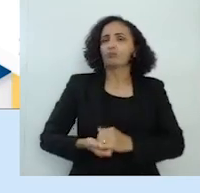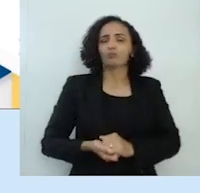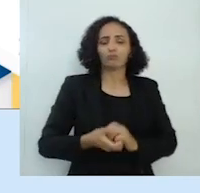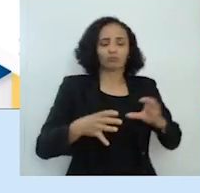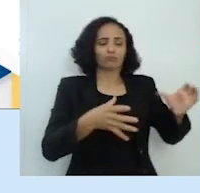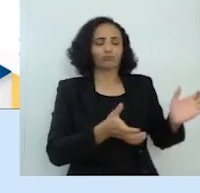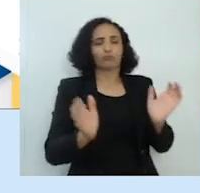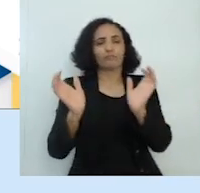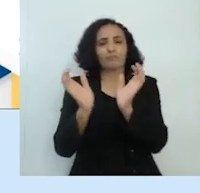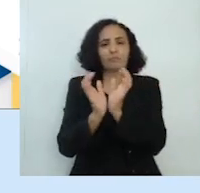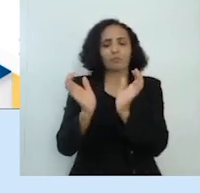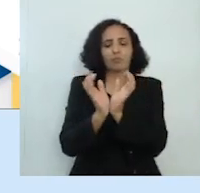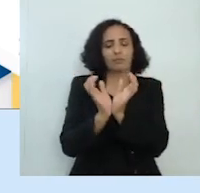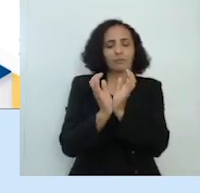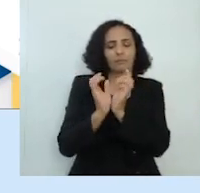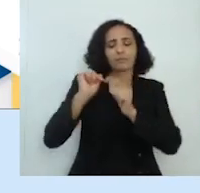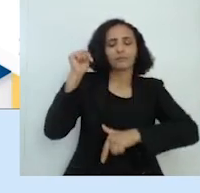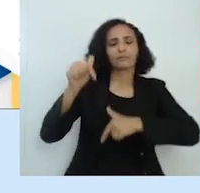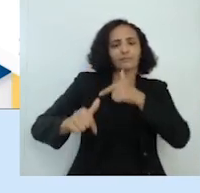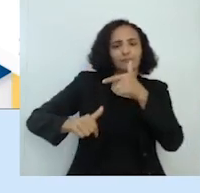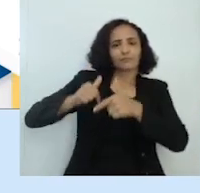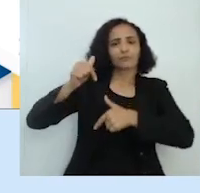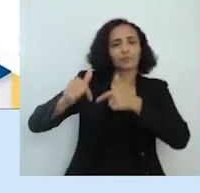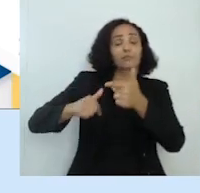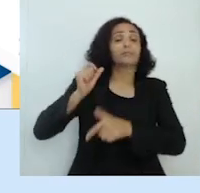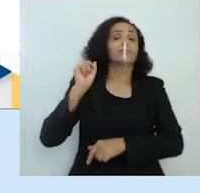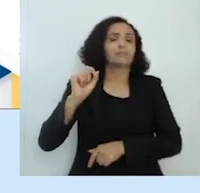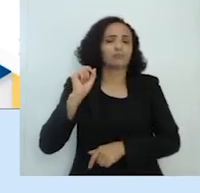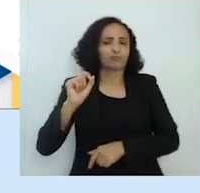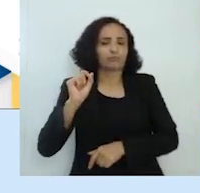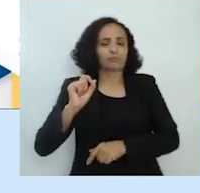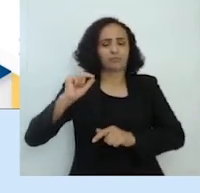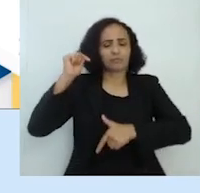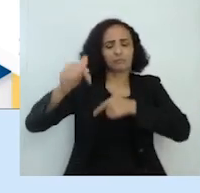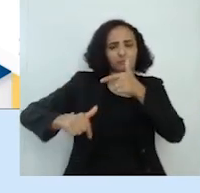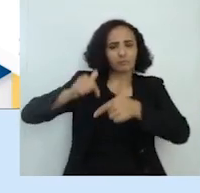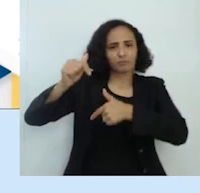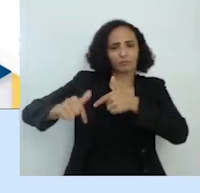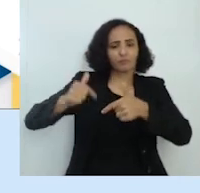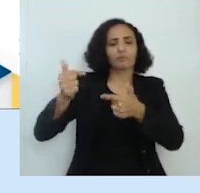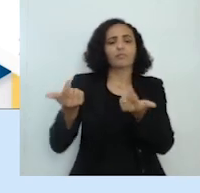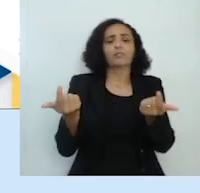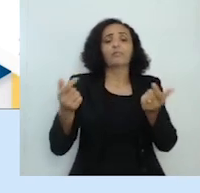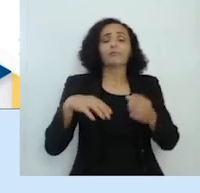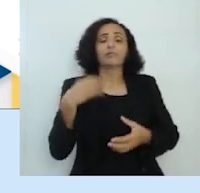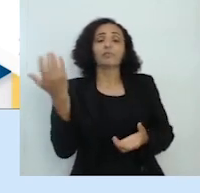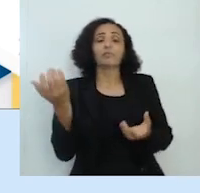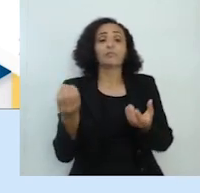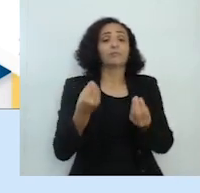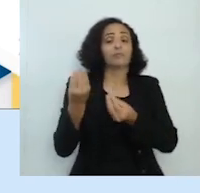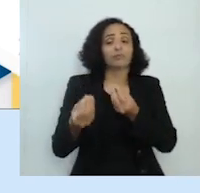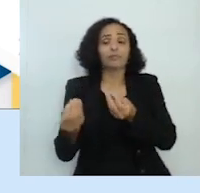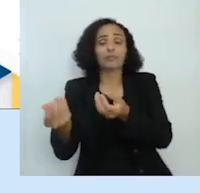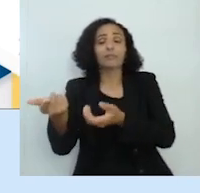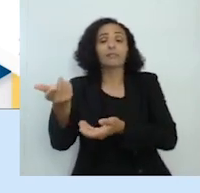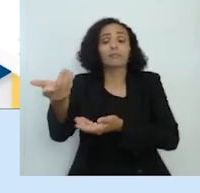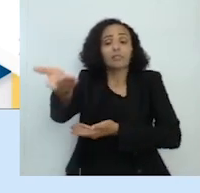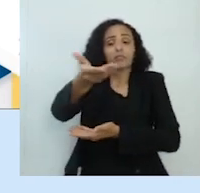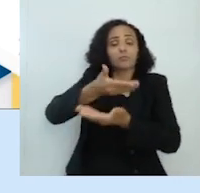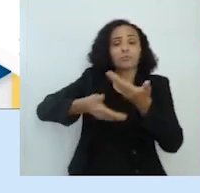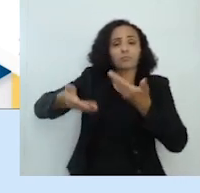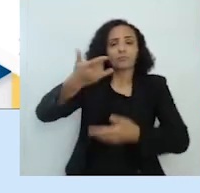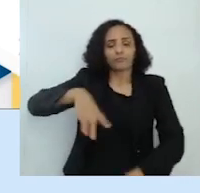meio de produzir mercadorias, ele vende sua força de trabalho para a burguesia. Em troca, recebe um salário